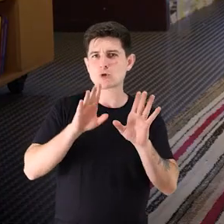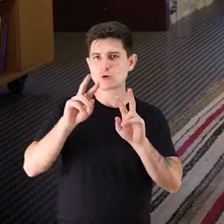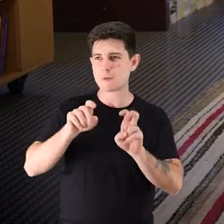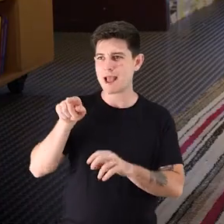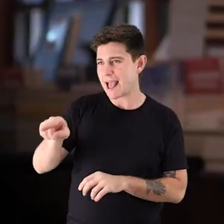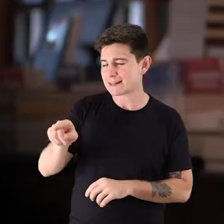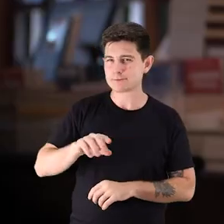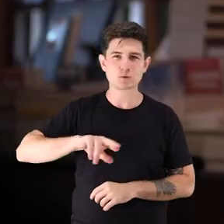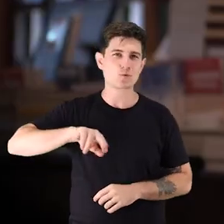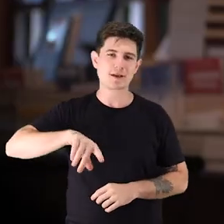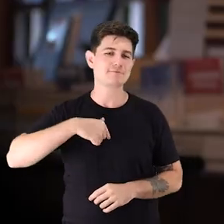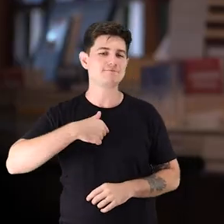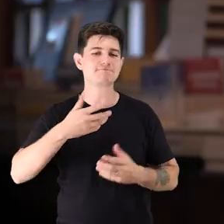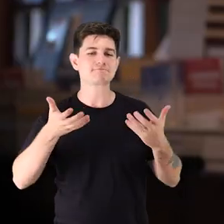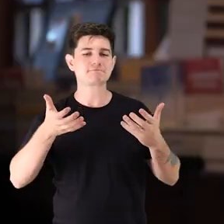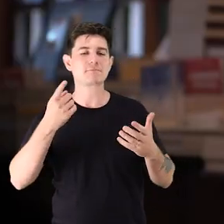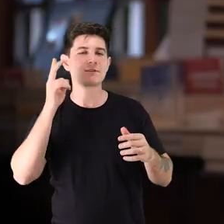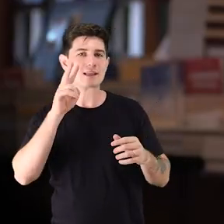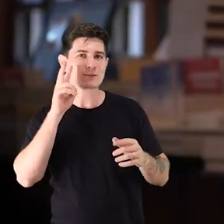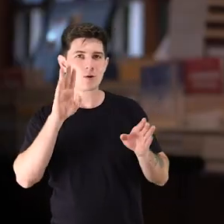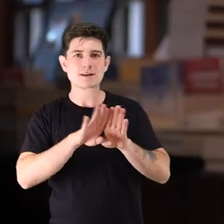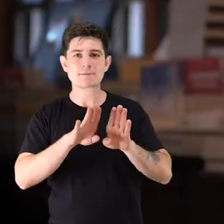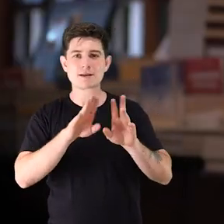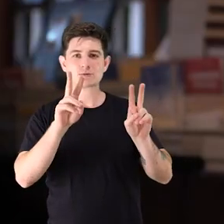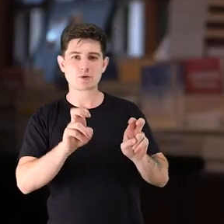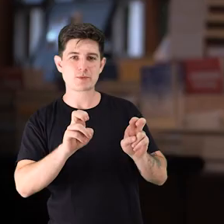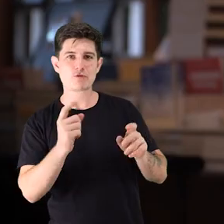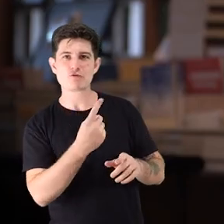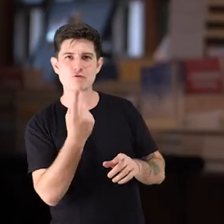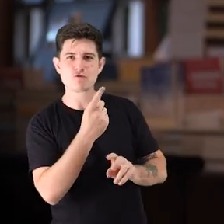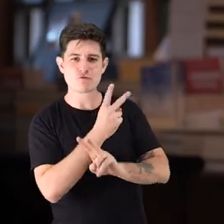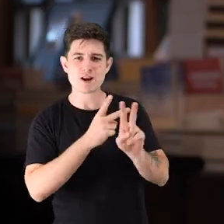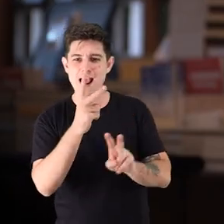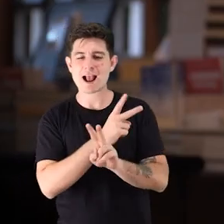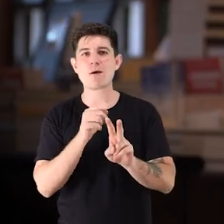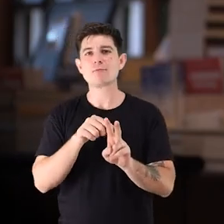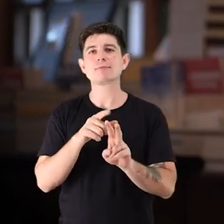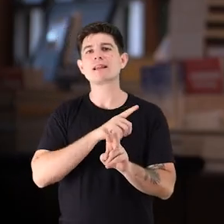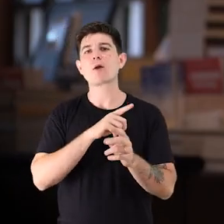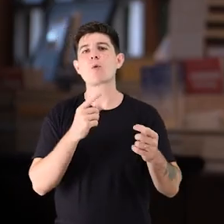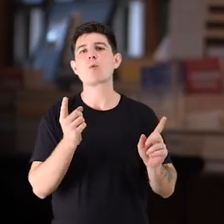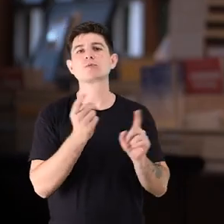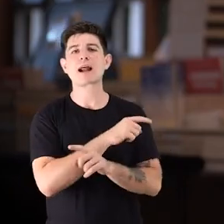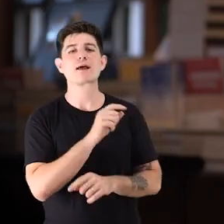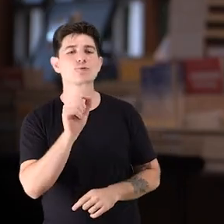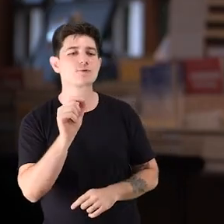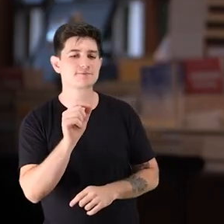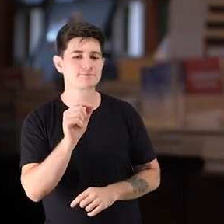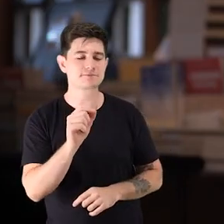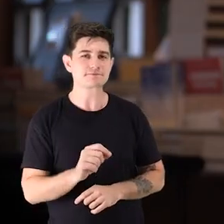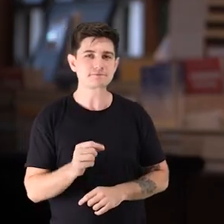de uma história que batesse também com o contraditório do furacão. E de repente me veio uma ideia, que as pessoas